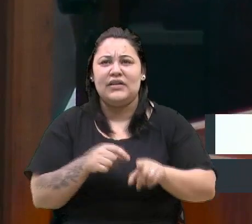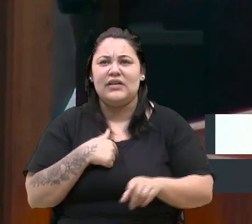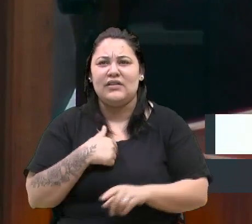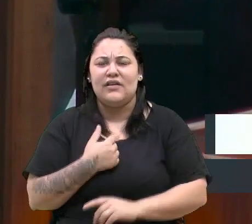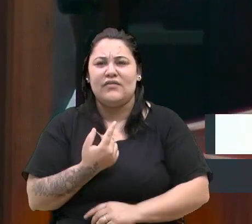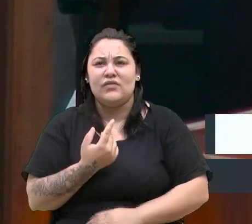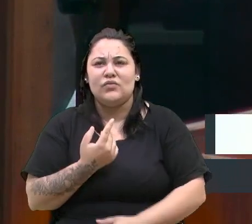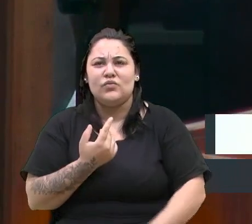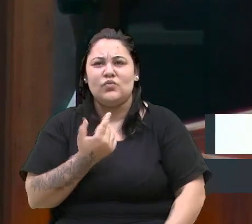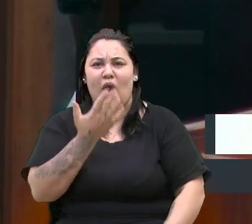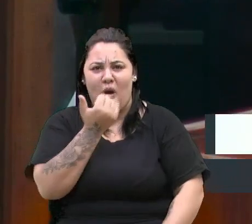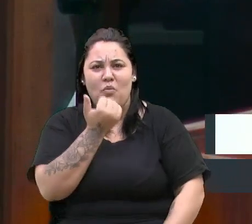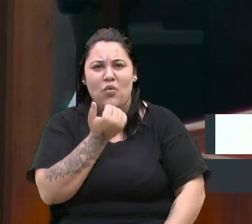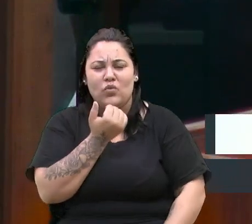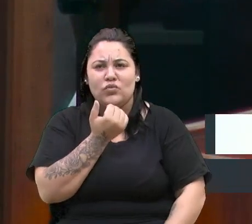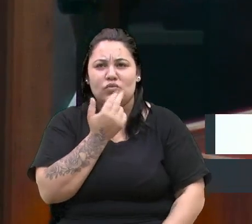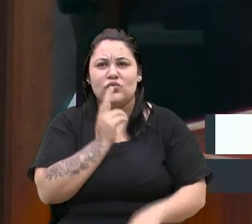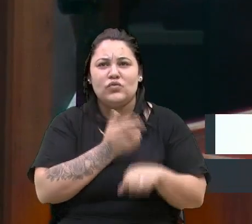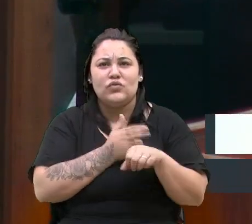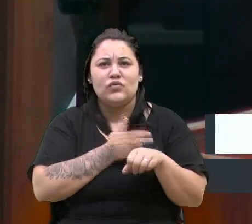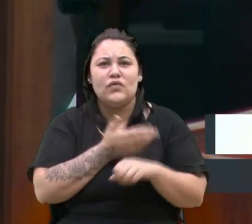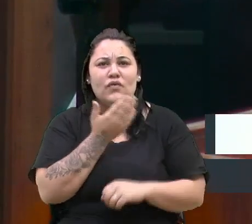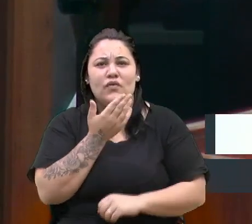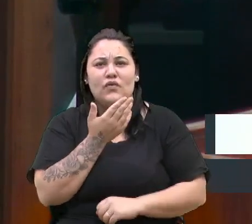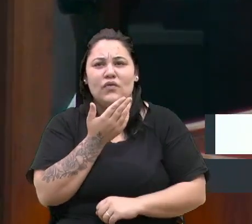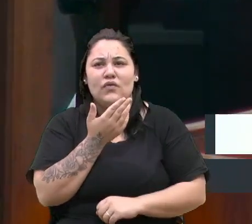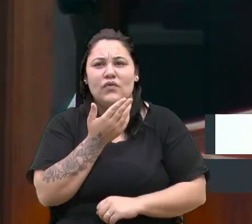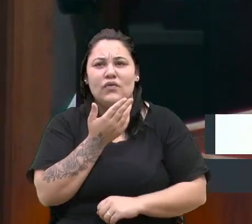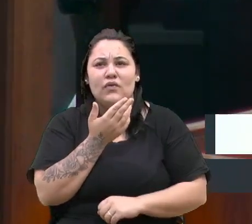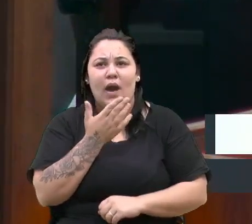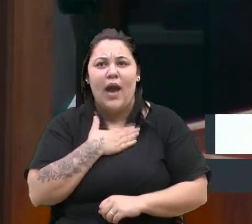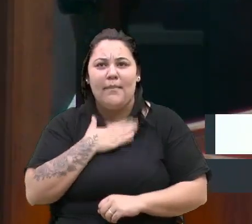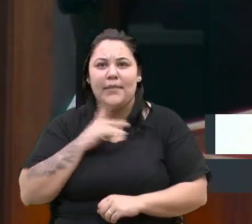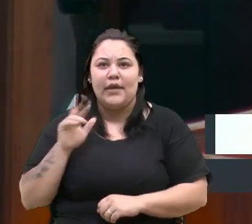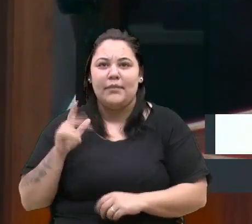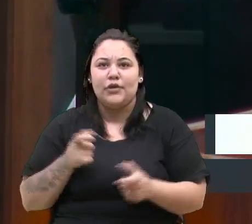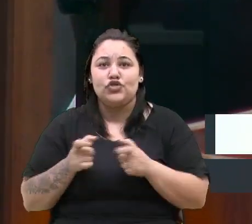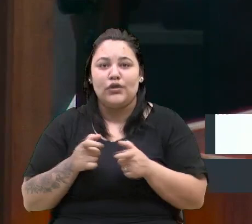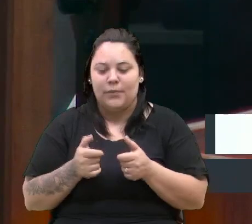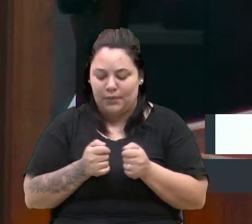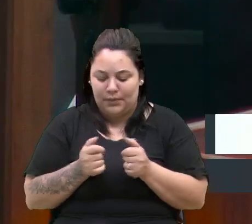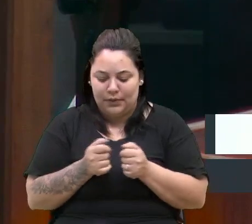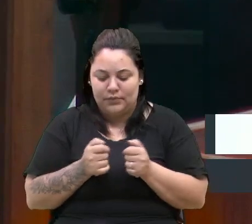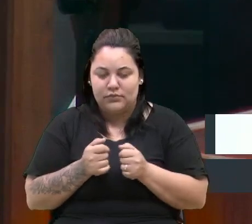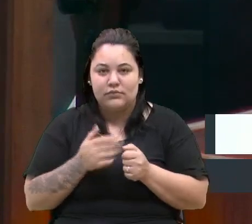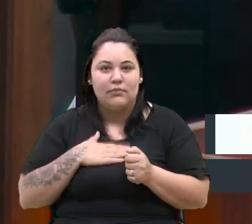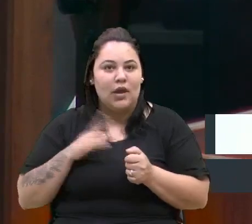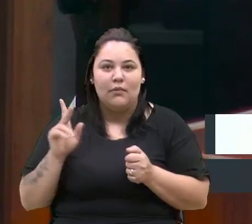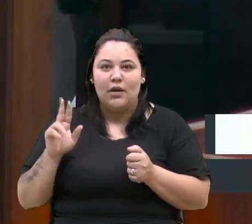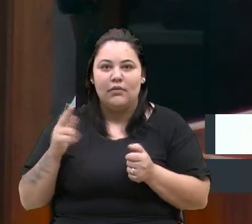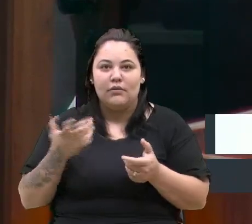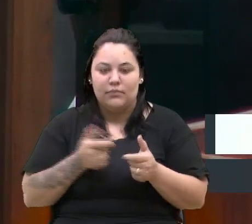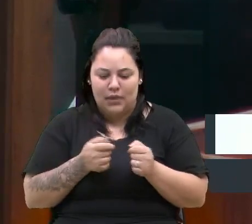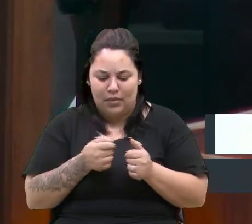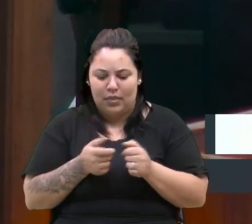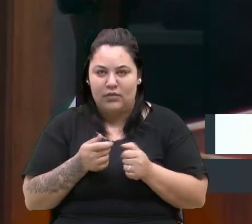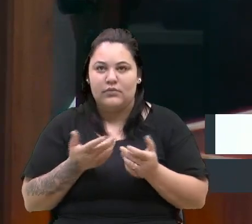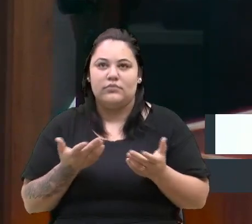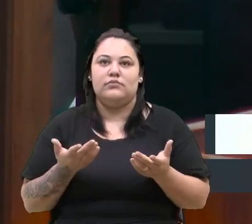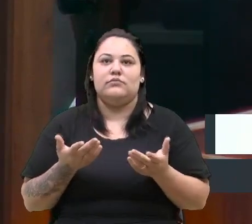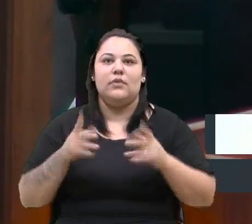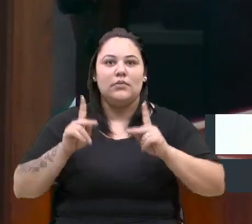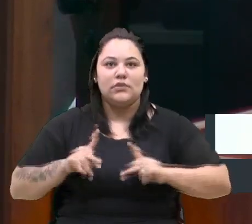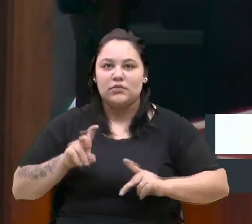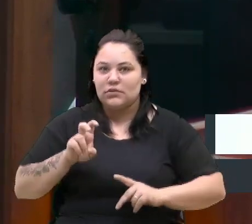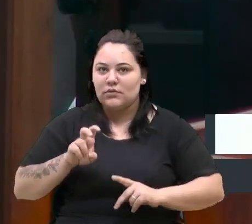de família no final de semana e minha irmã jogando joguinho. A Márcia, né, uma das minhas irmãs. A pessoa com